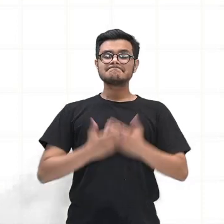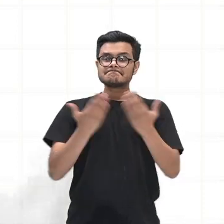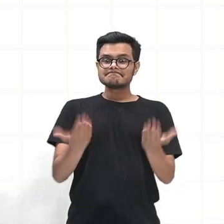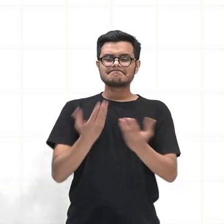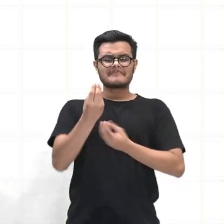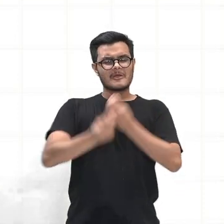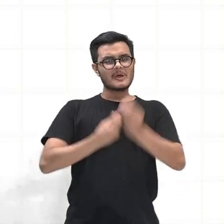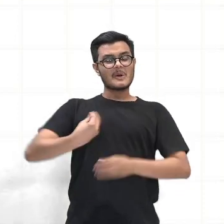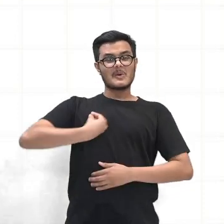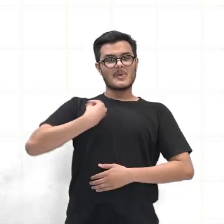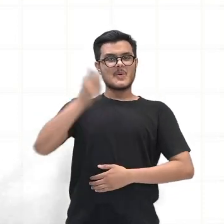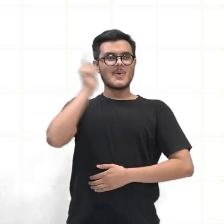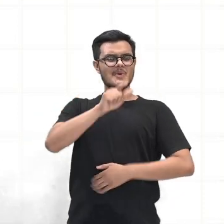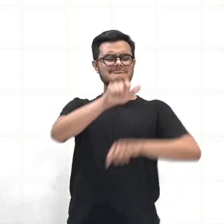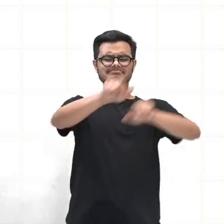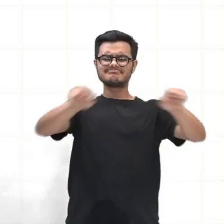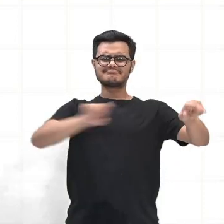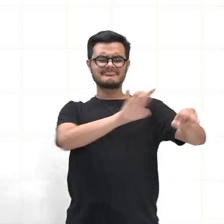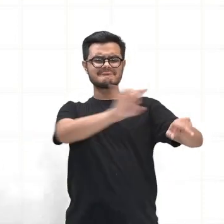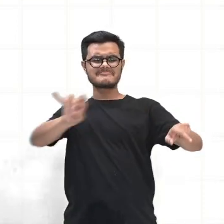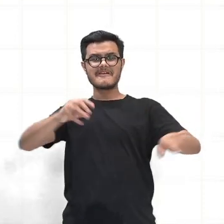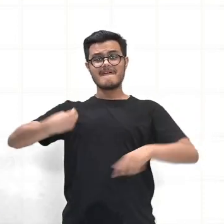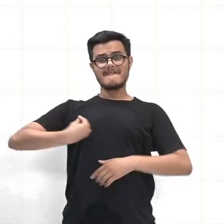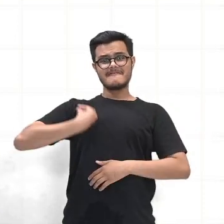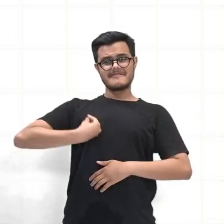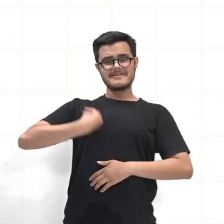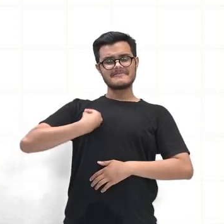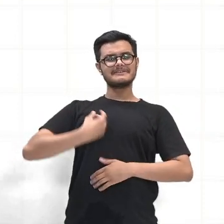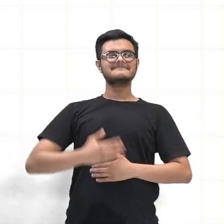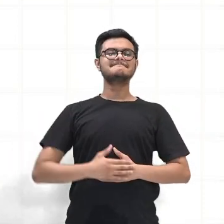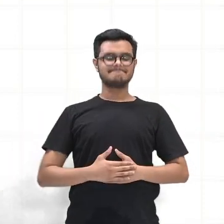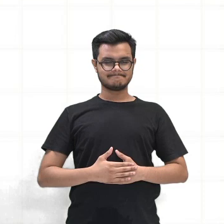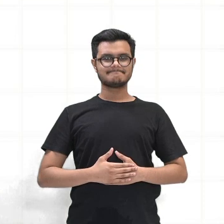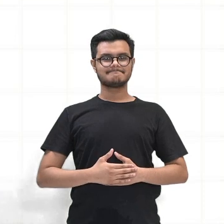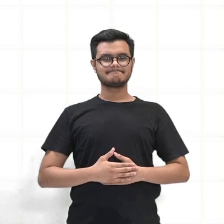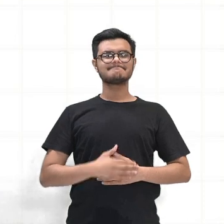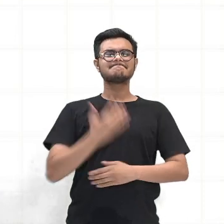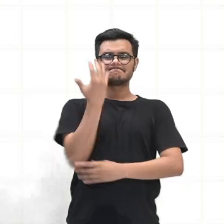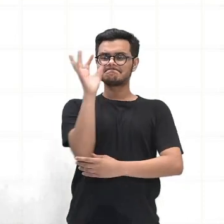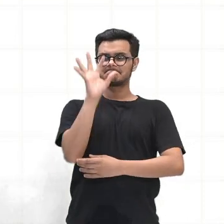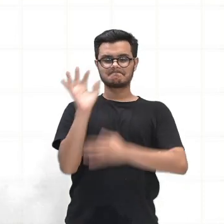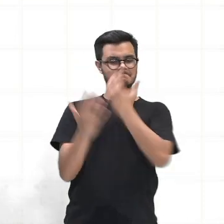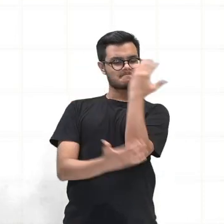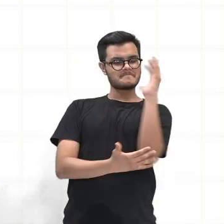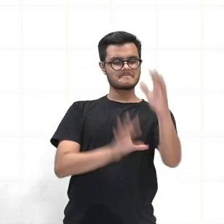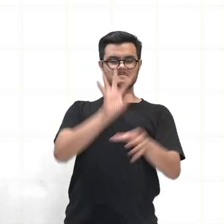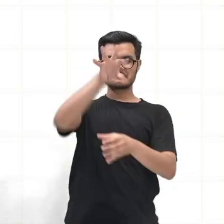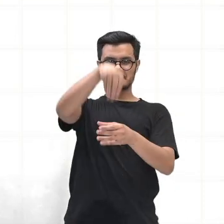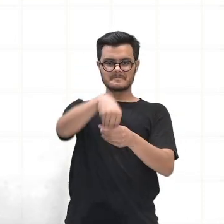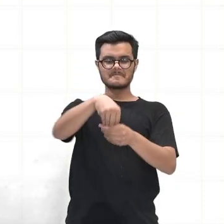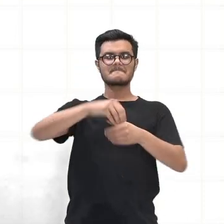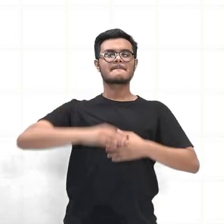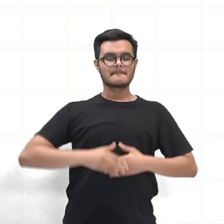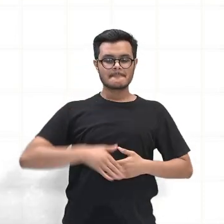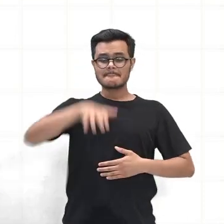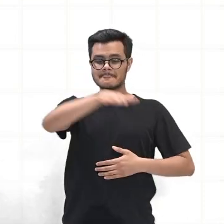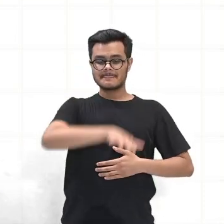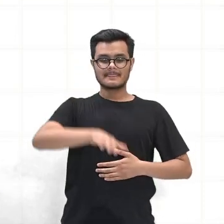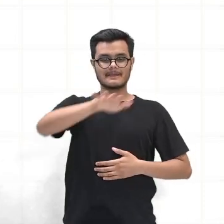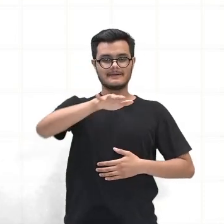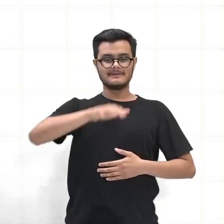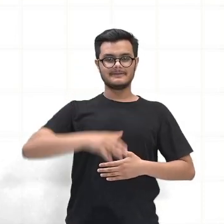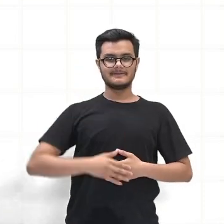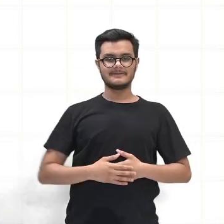que esses povos buscavam desenvolver ali para sobreviver dentro da região da